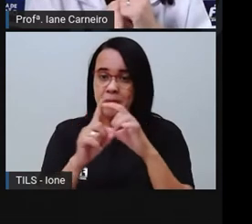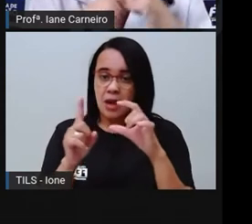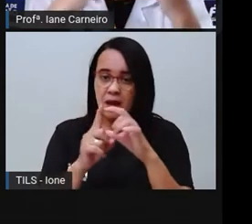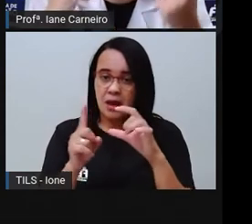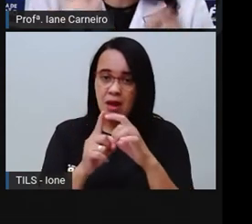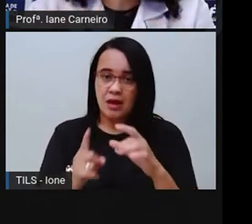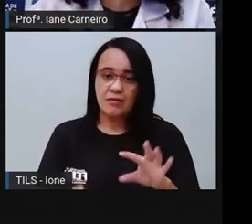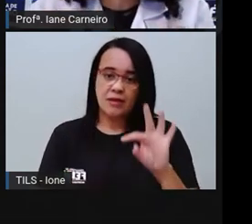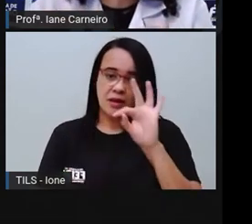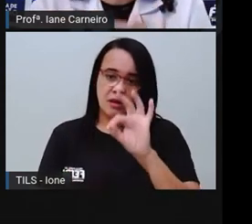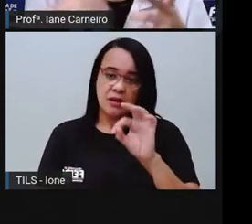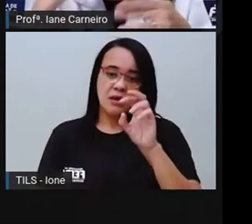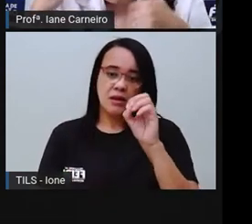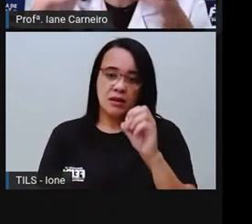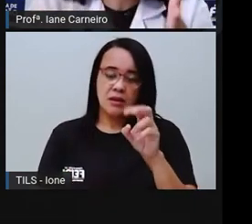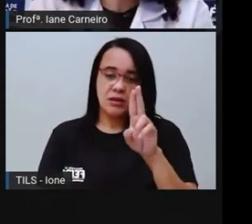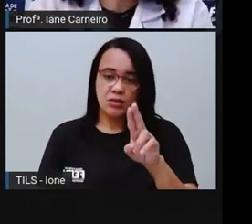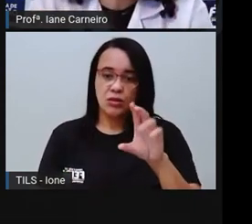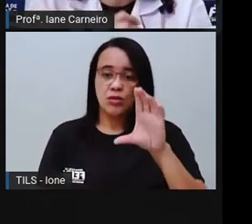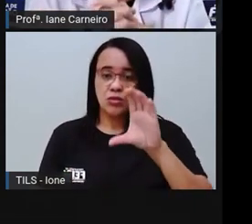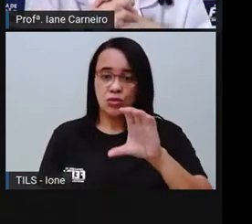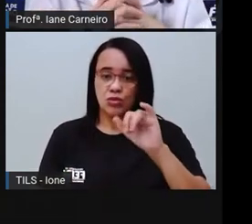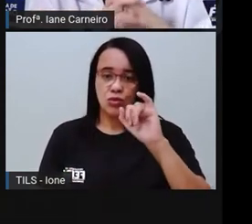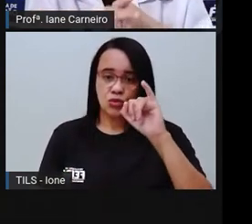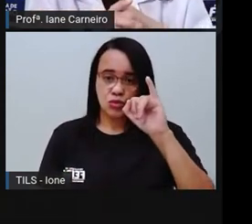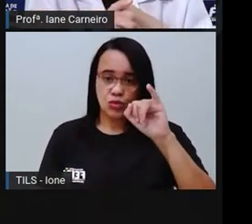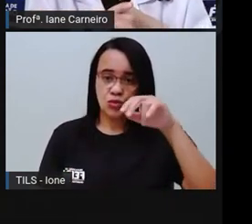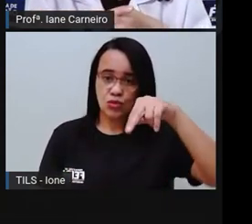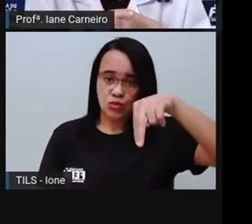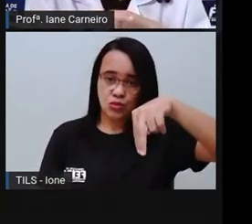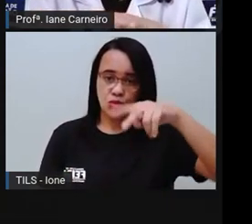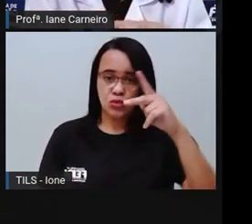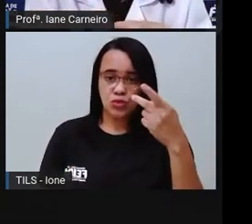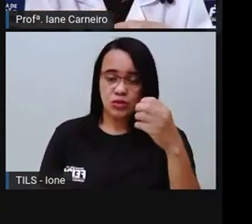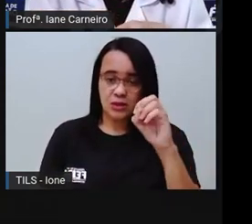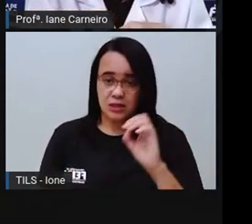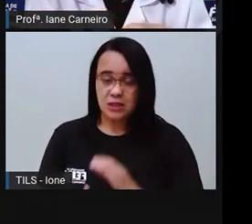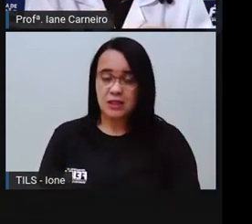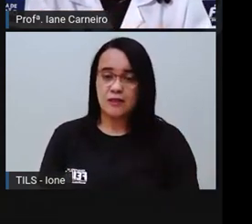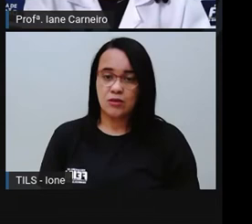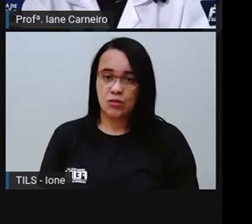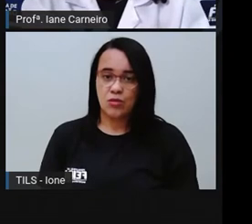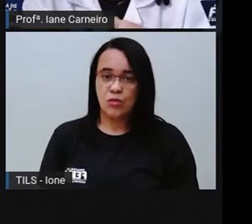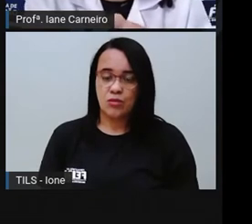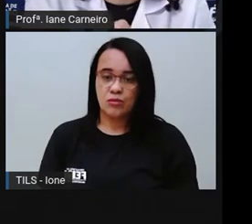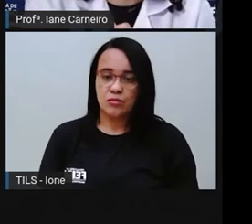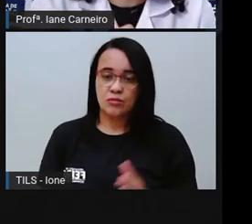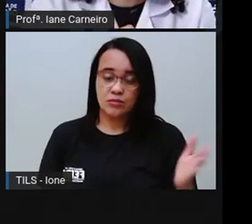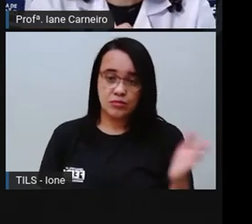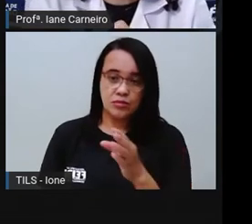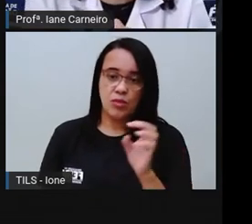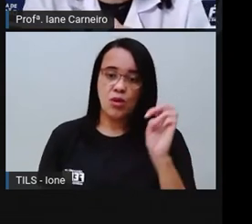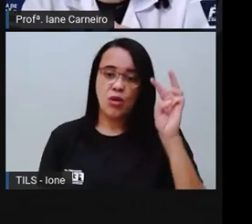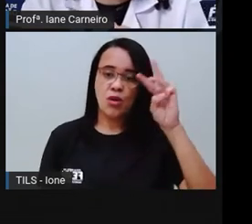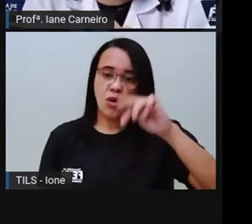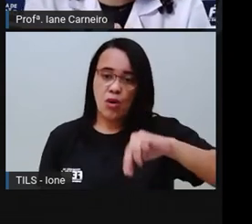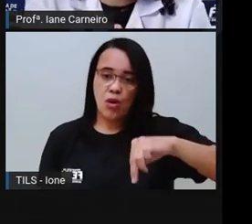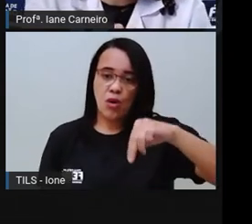focinho Moinho caminho né uma que rima com ovo